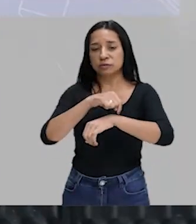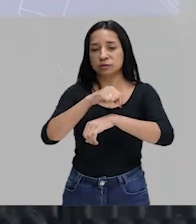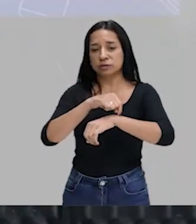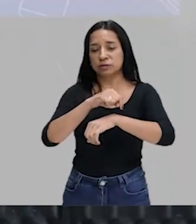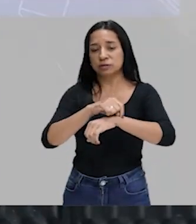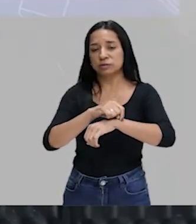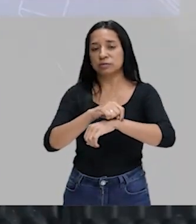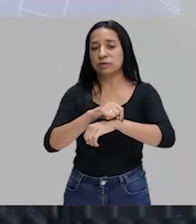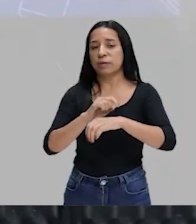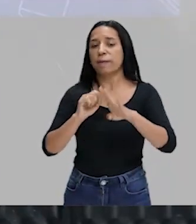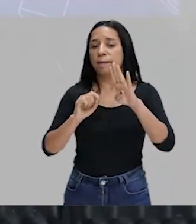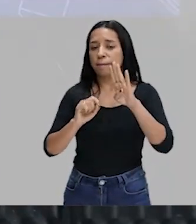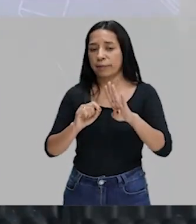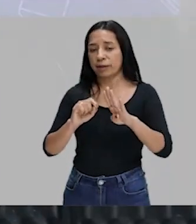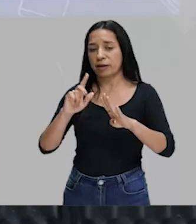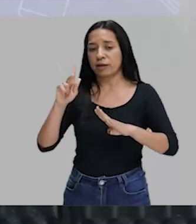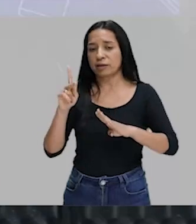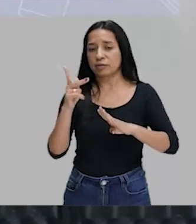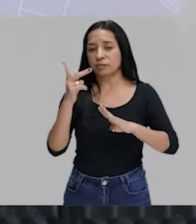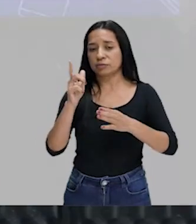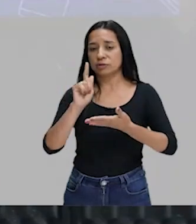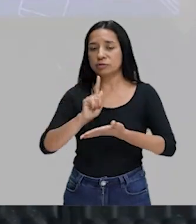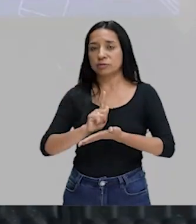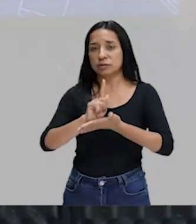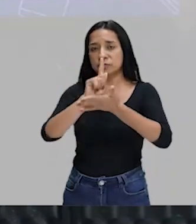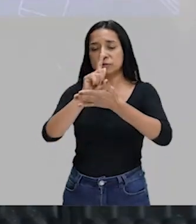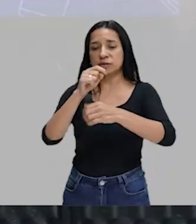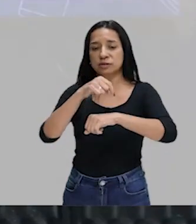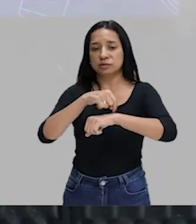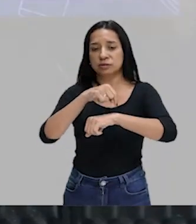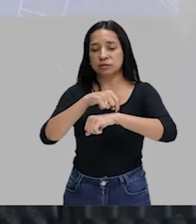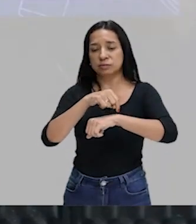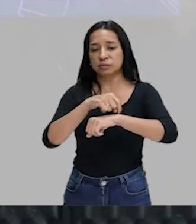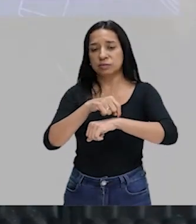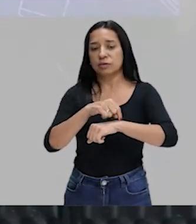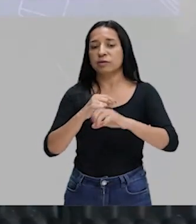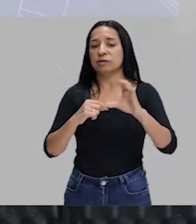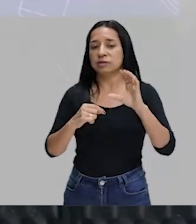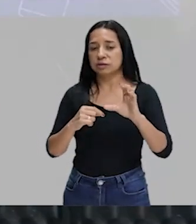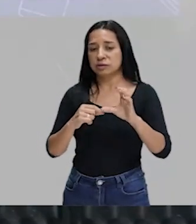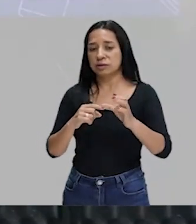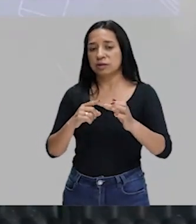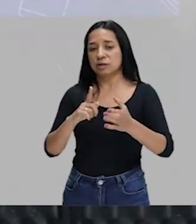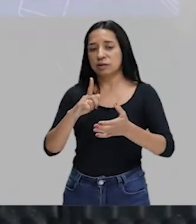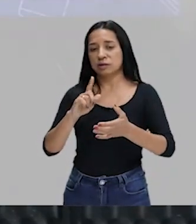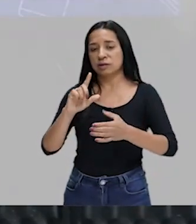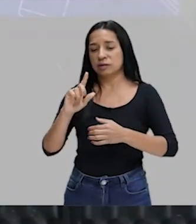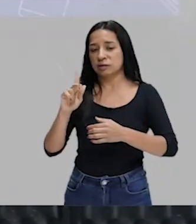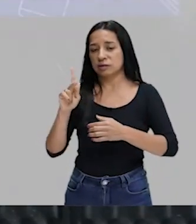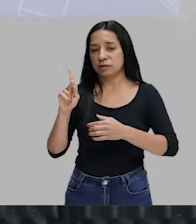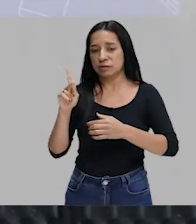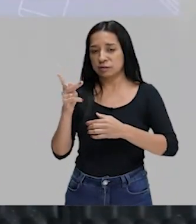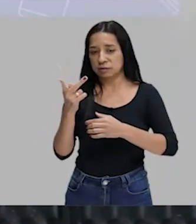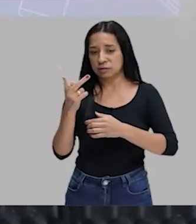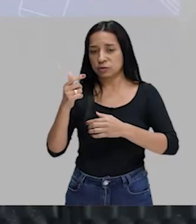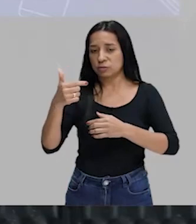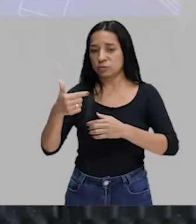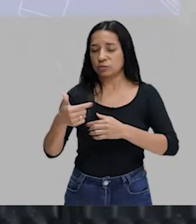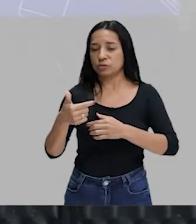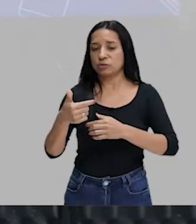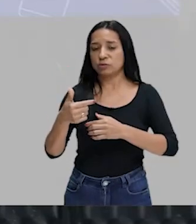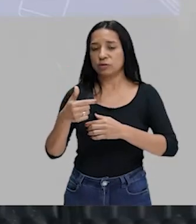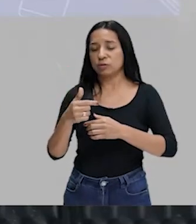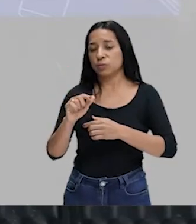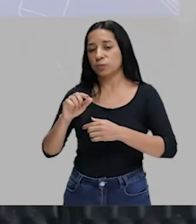hidrogênio, gravidade e tempo, né? Letra C, hidrogênio, eletromagnetismo e tempo. Letra D,